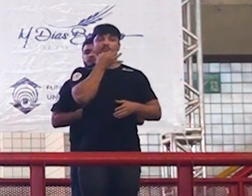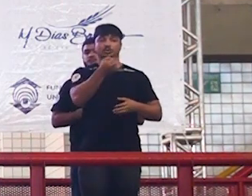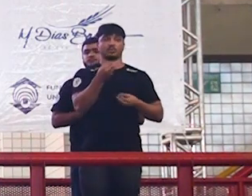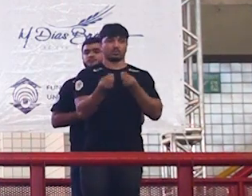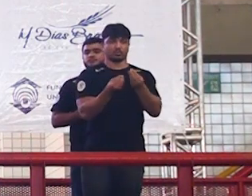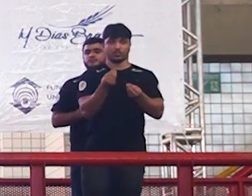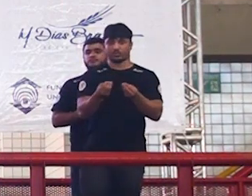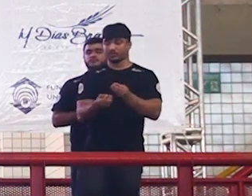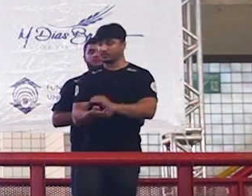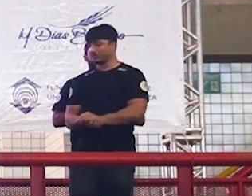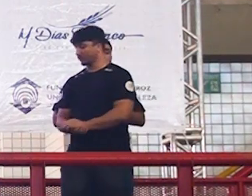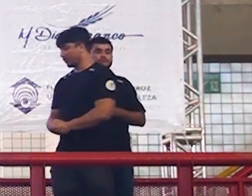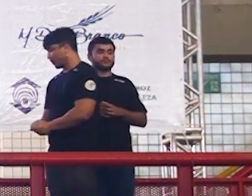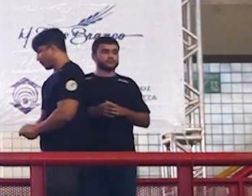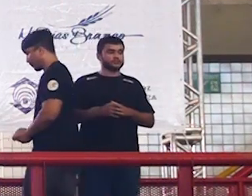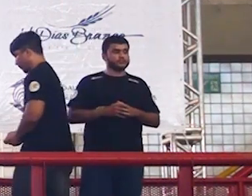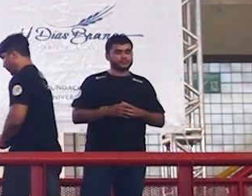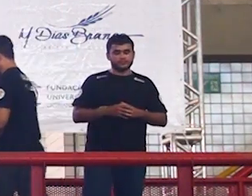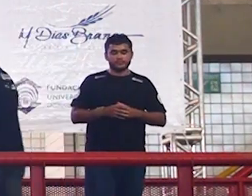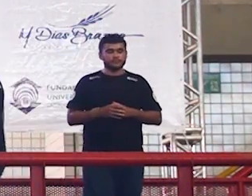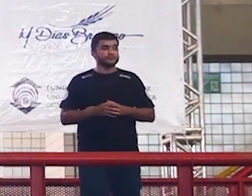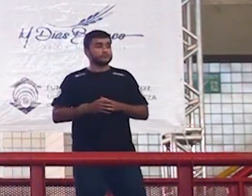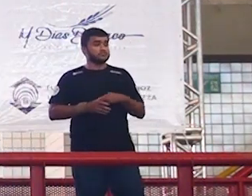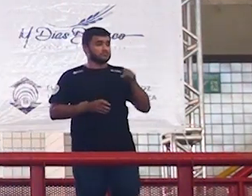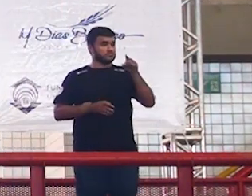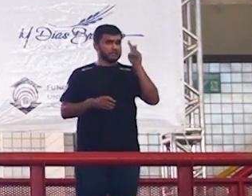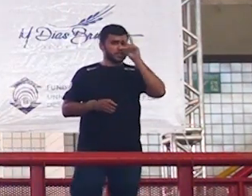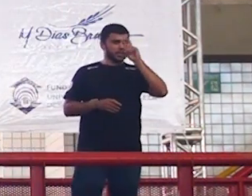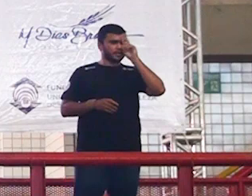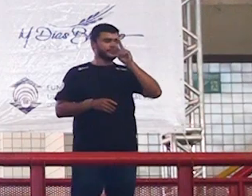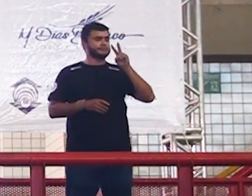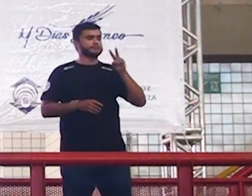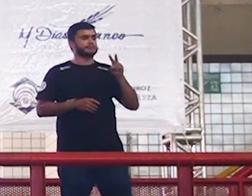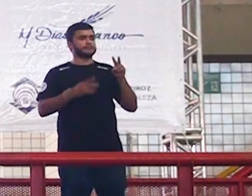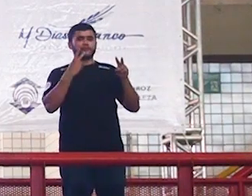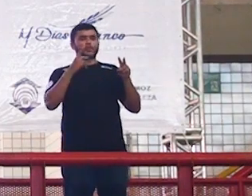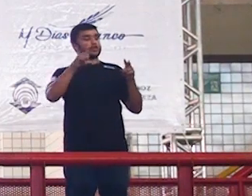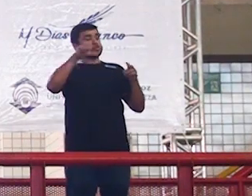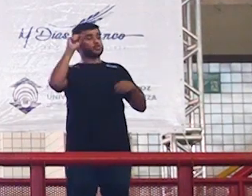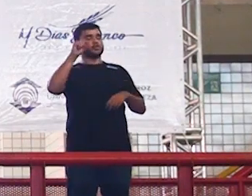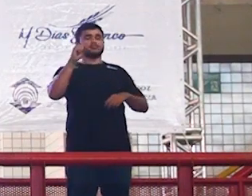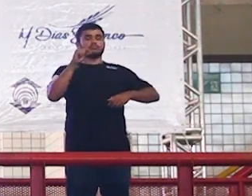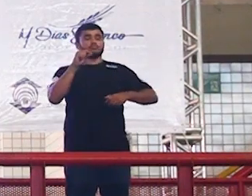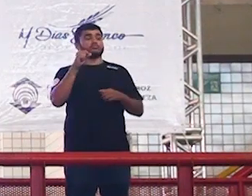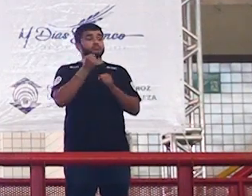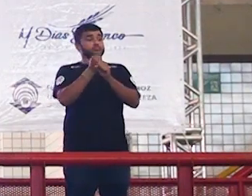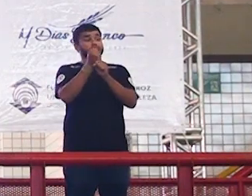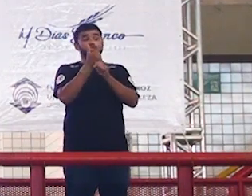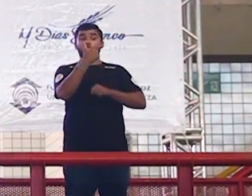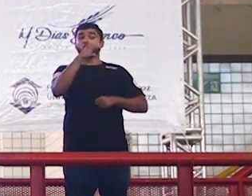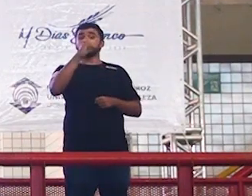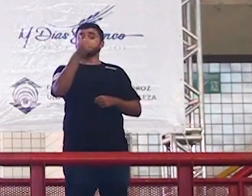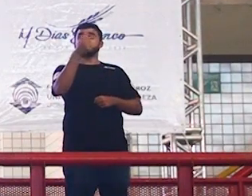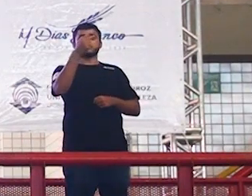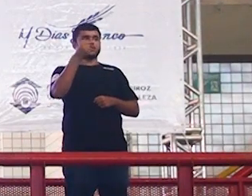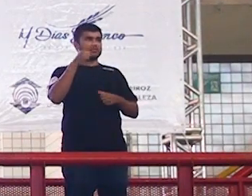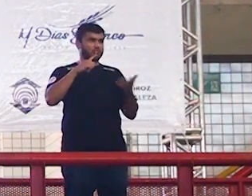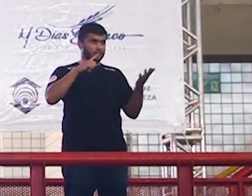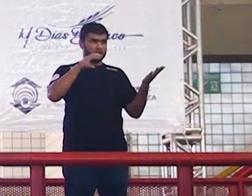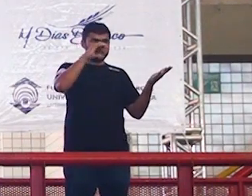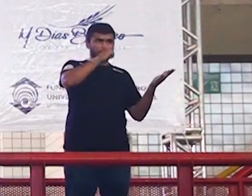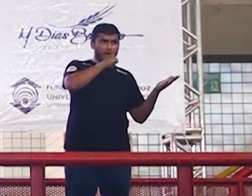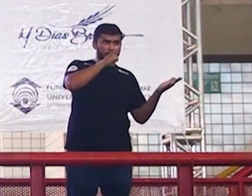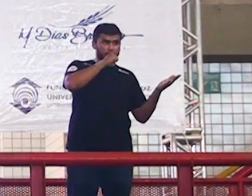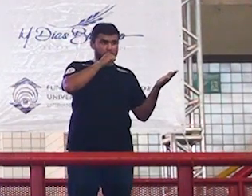sugestão. Como é que a prova vai ser em 2017? Aí o aluno botava um dia, 2 dias